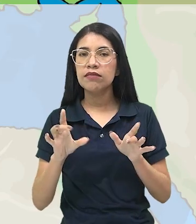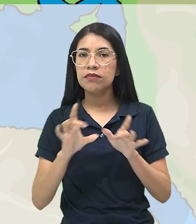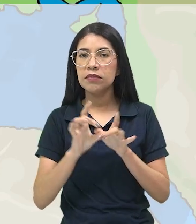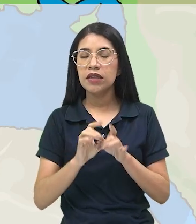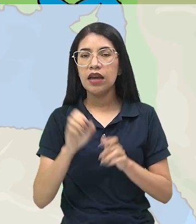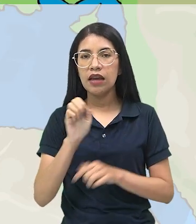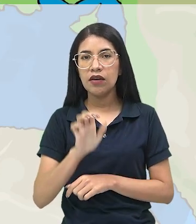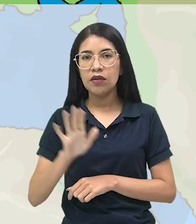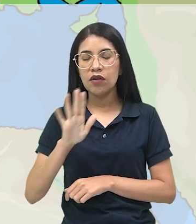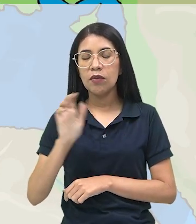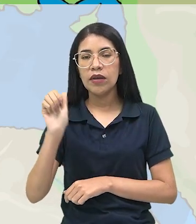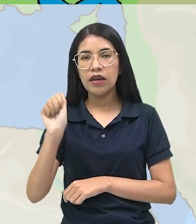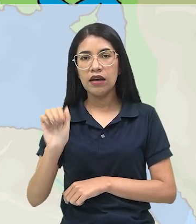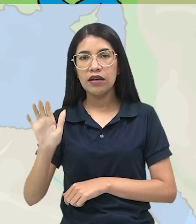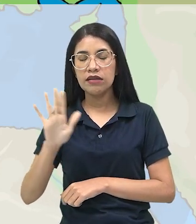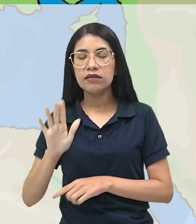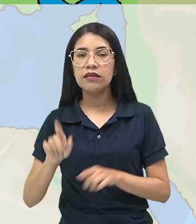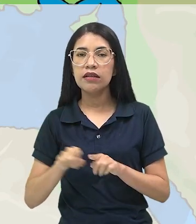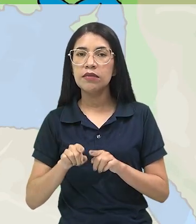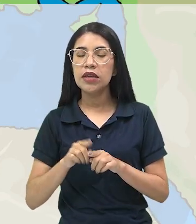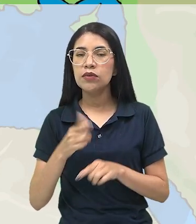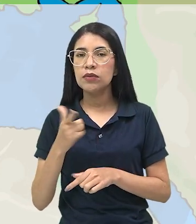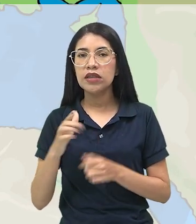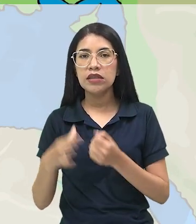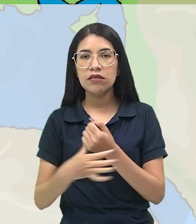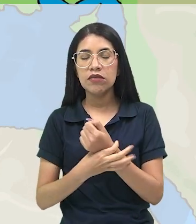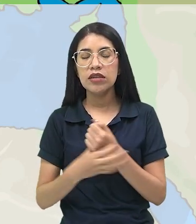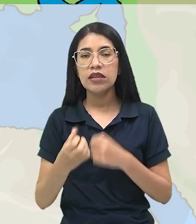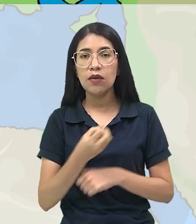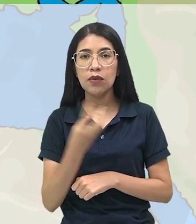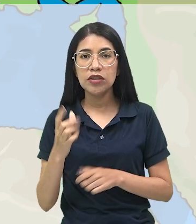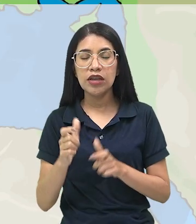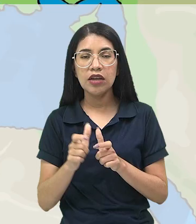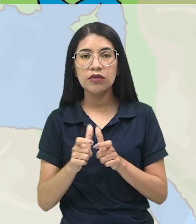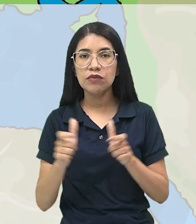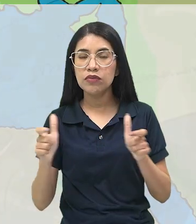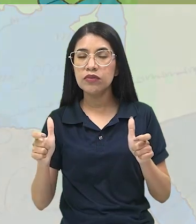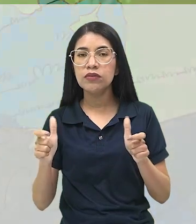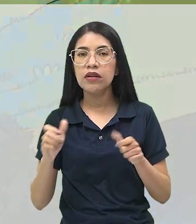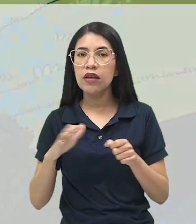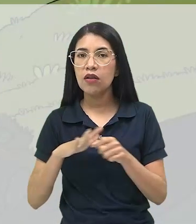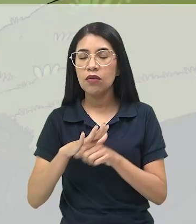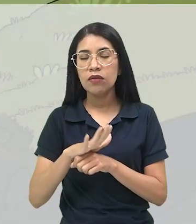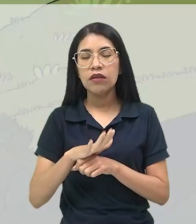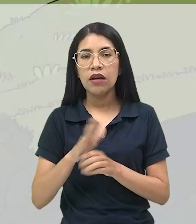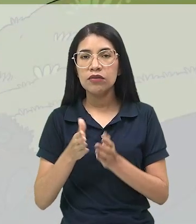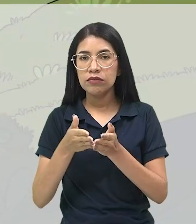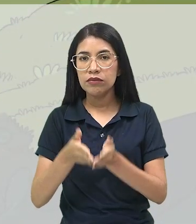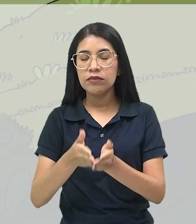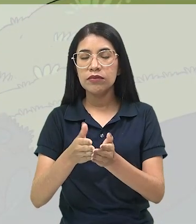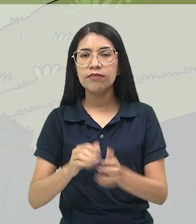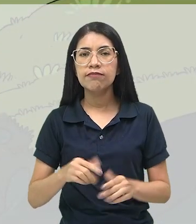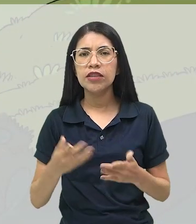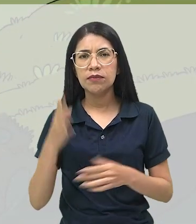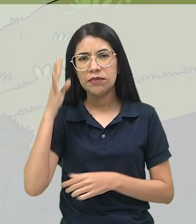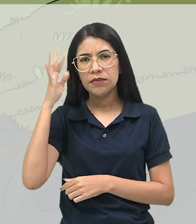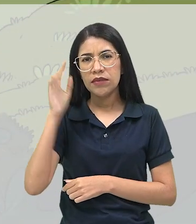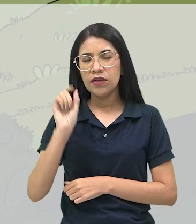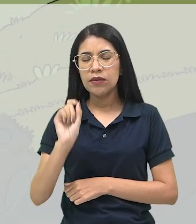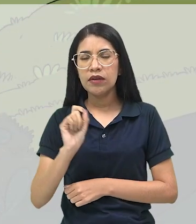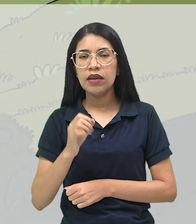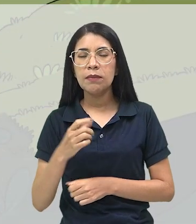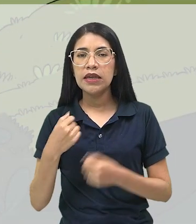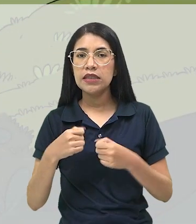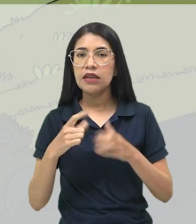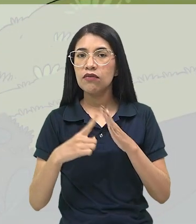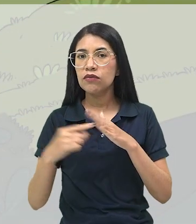nenhuma segurança e com uma quantidade de pessoas bem maior do que o normal. Já pensou? Você ter que fugir